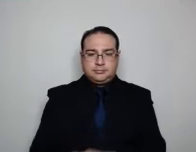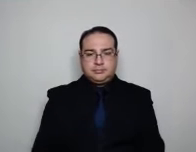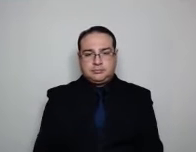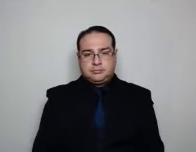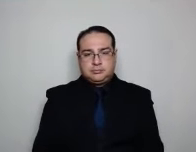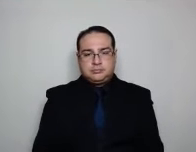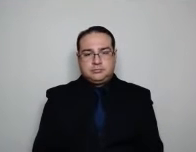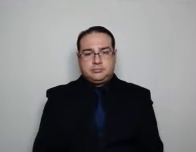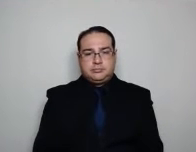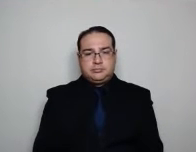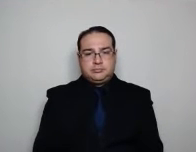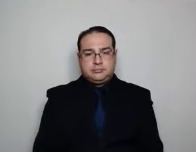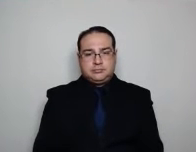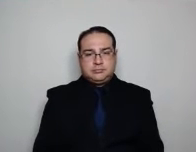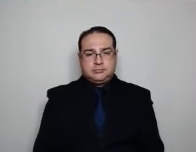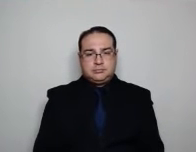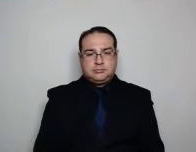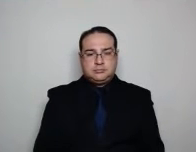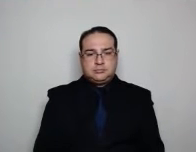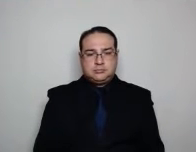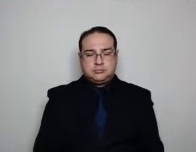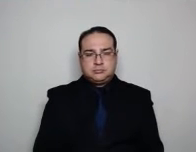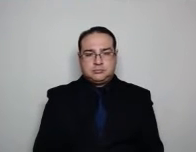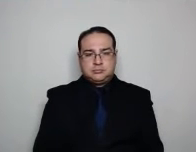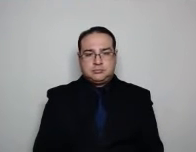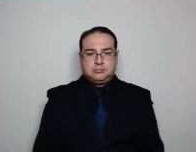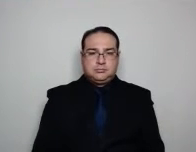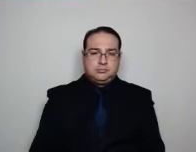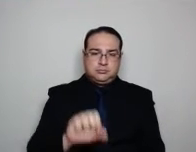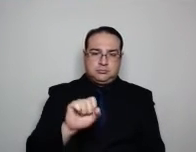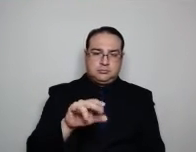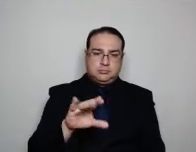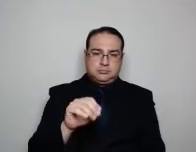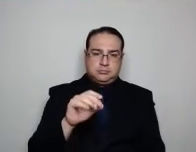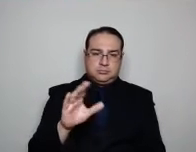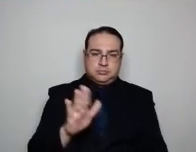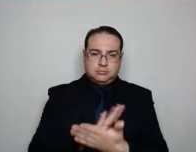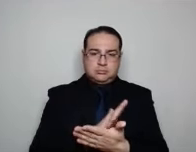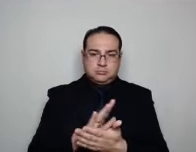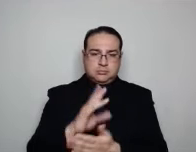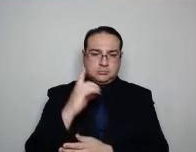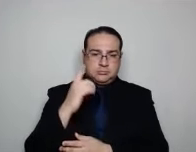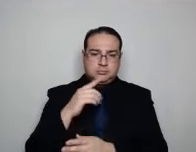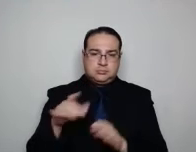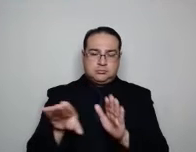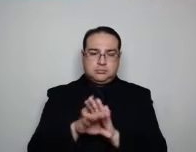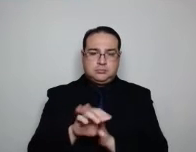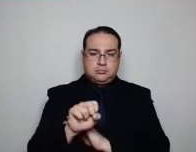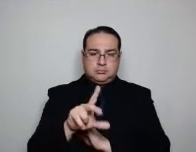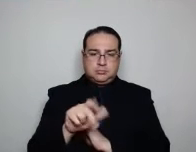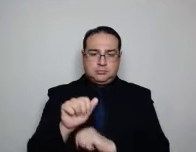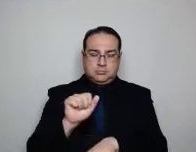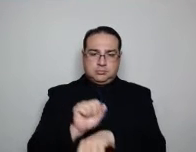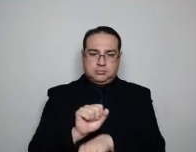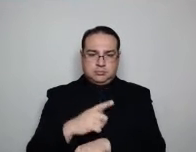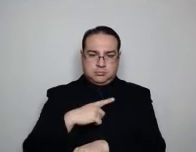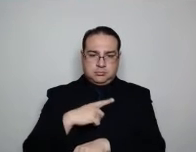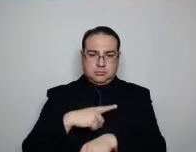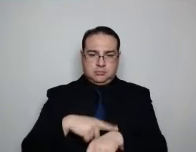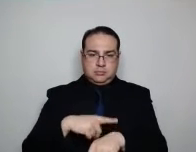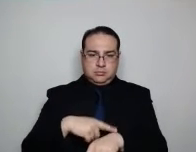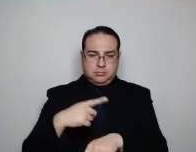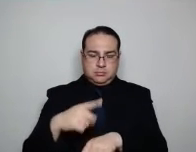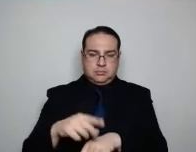Dona Sivan, você falou que tinha uns advogados que estavam na sala, aguardando aí um horário para fazer a sustentação. Perfeito.